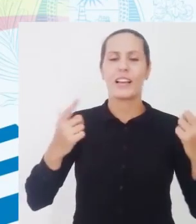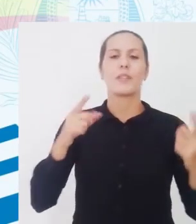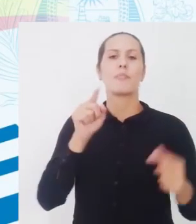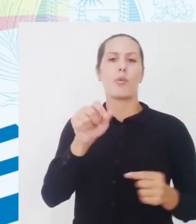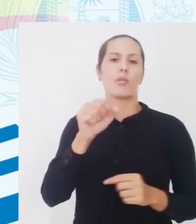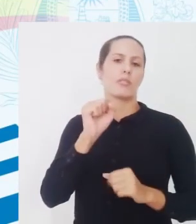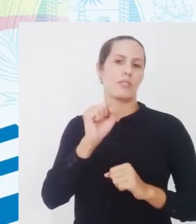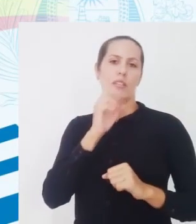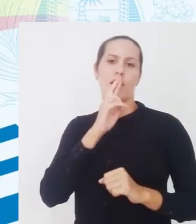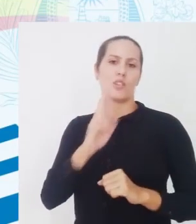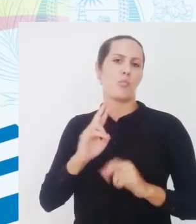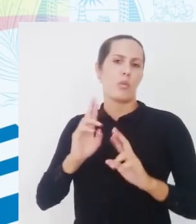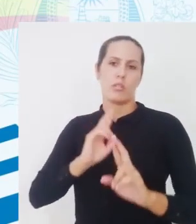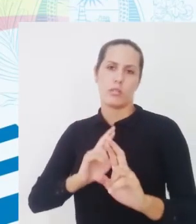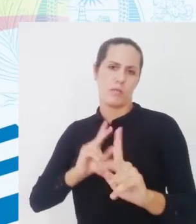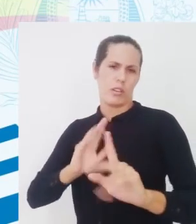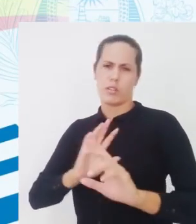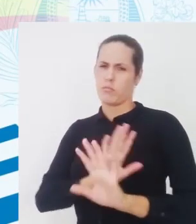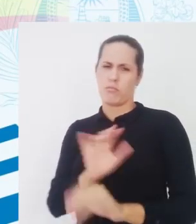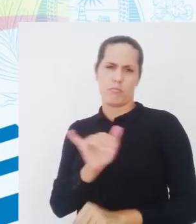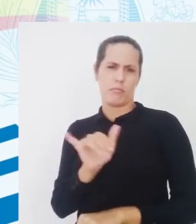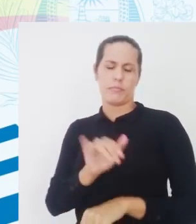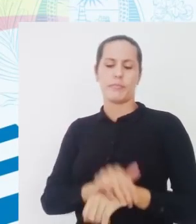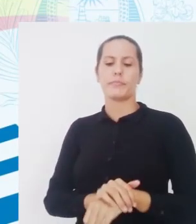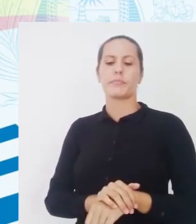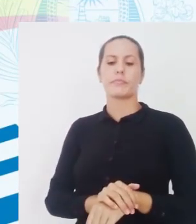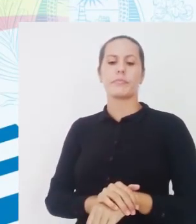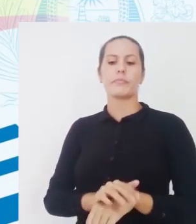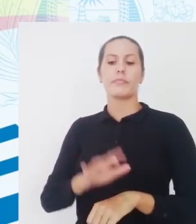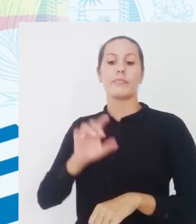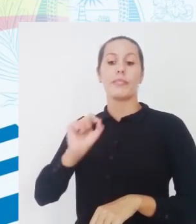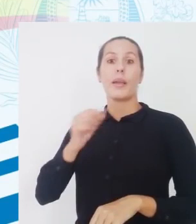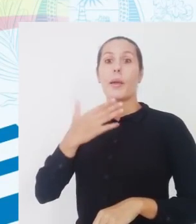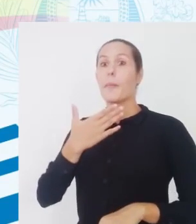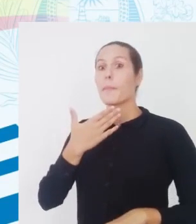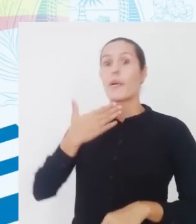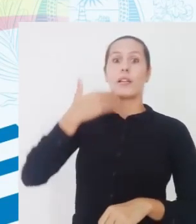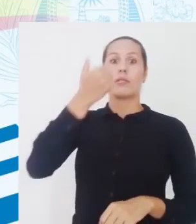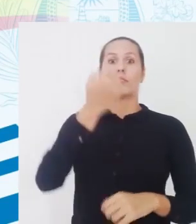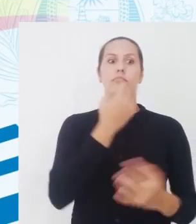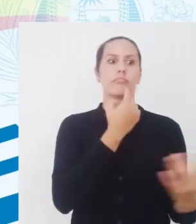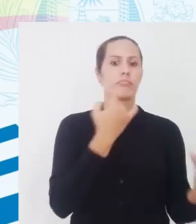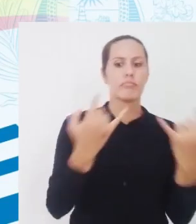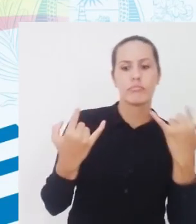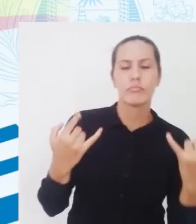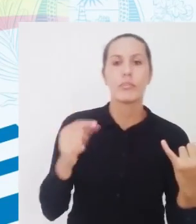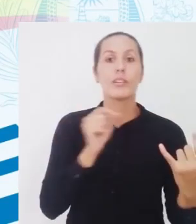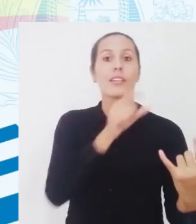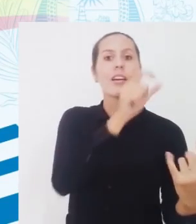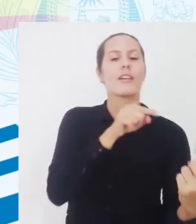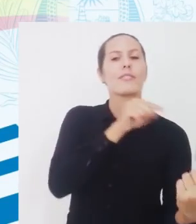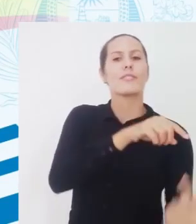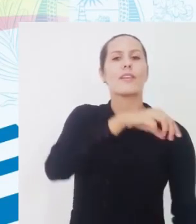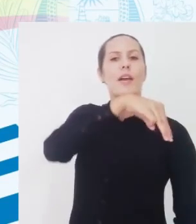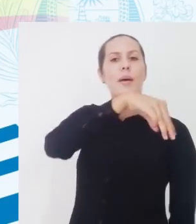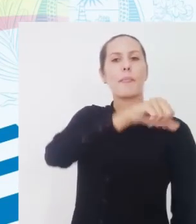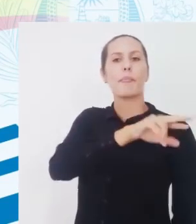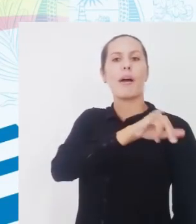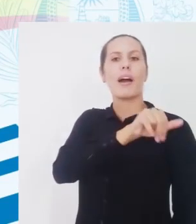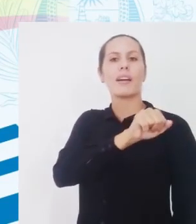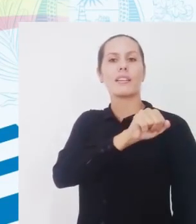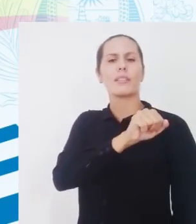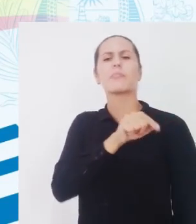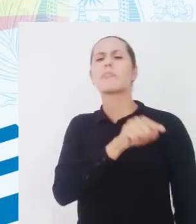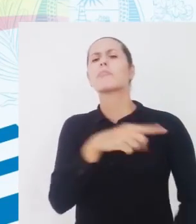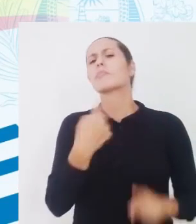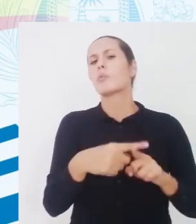argumento. Quem argumentou melhor na sua opinião? Mas assim, não é quem argumentou melhor se você é torcedor